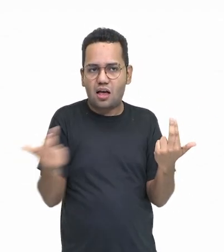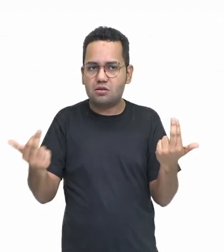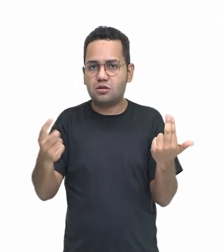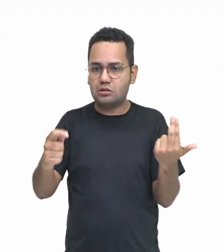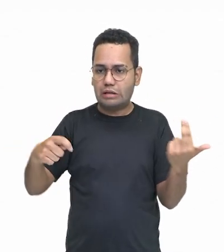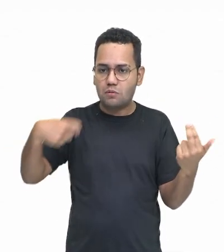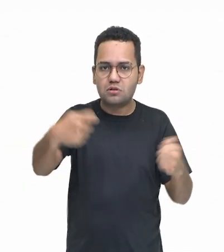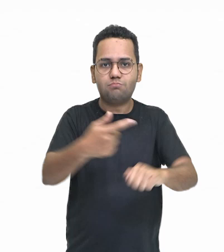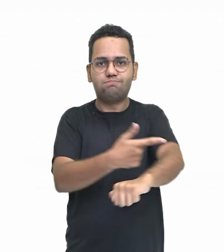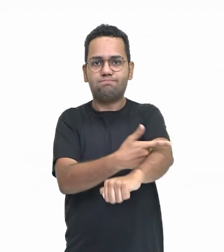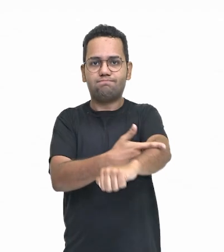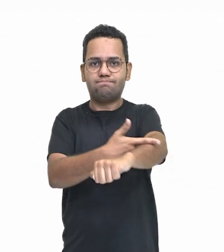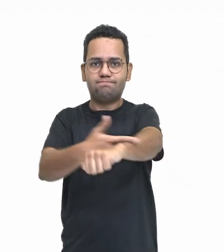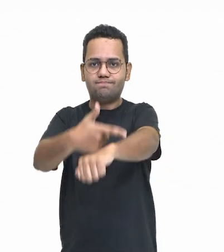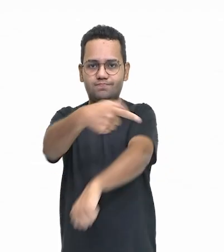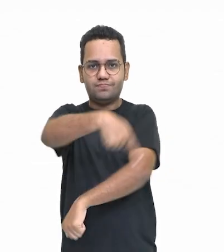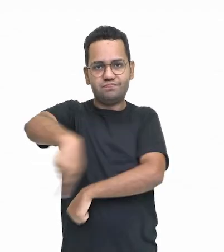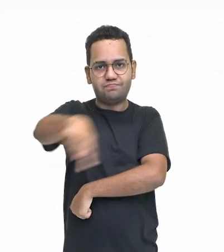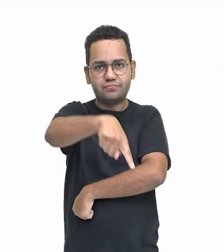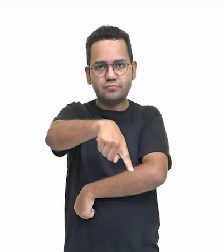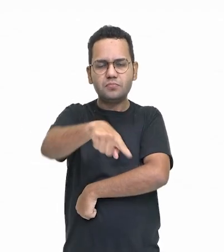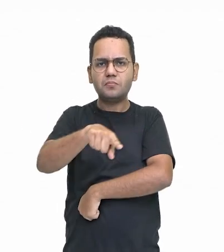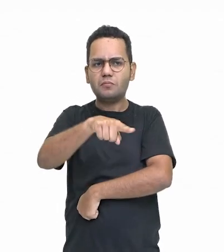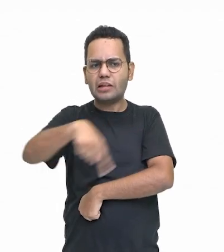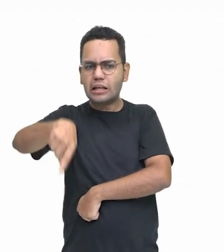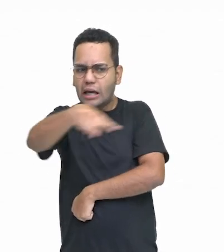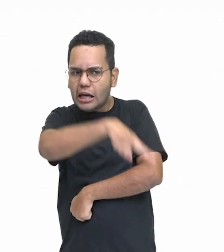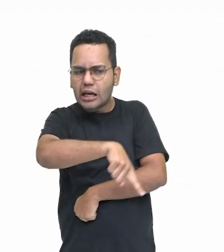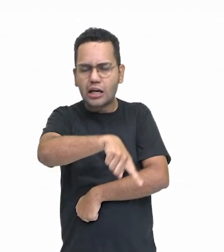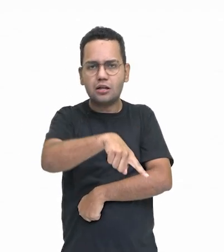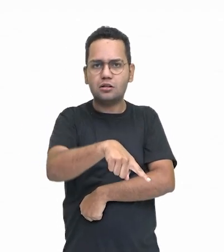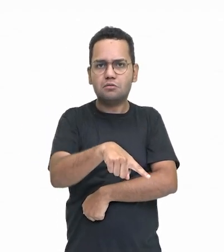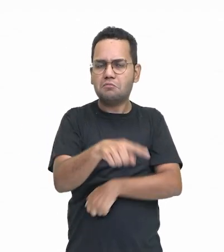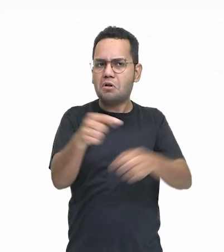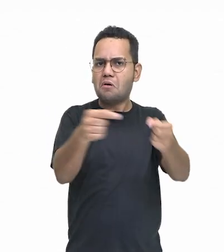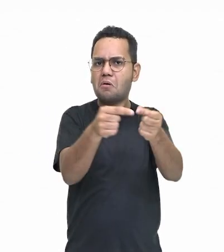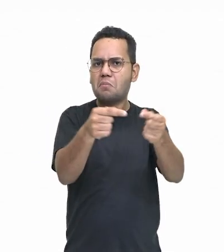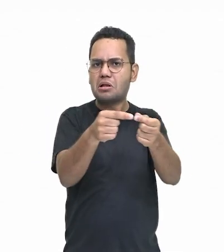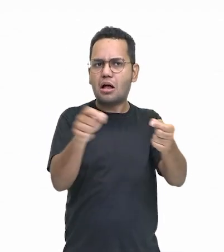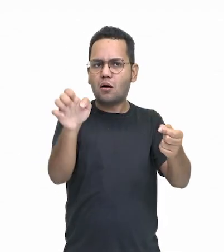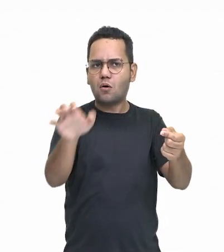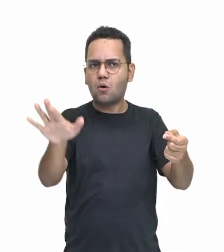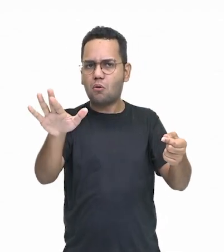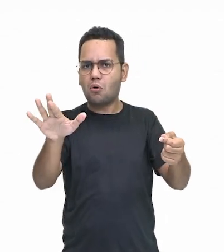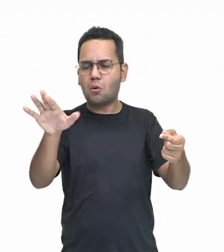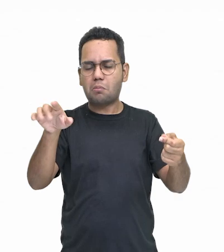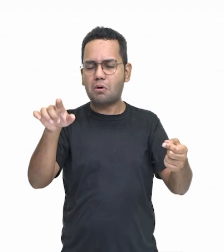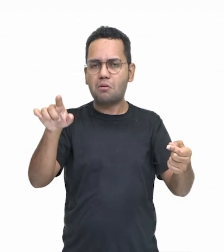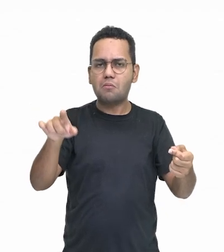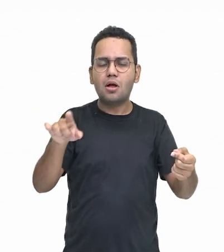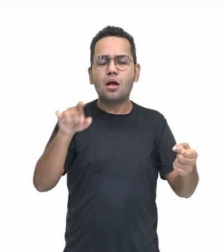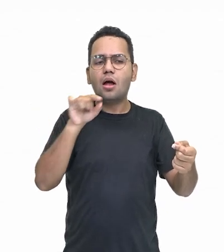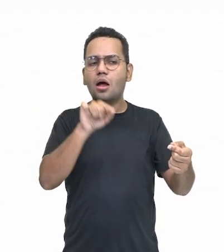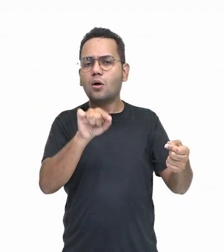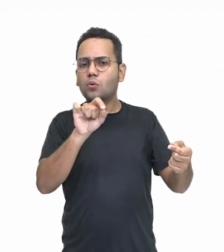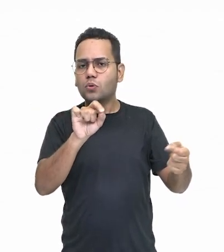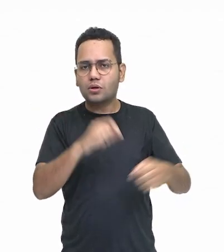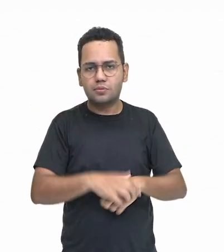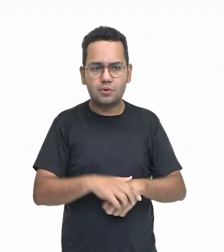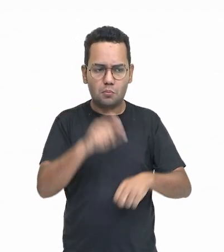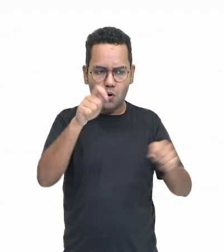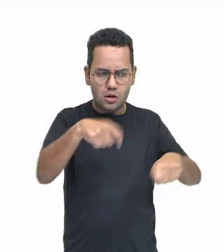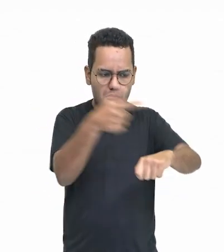Para que aquelas sociedades que não eram europeias, elas fossem civilizadas, porque, tendo esse prisma